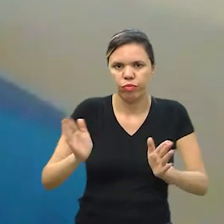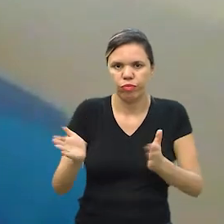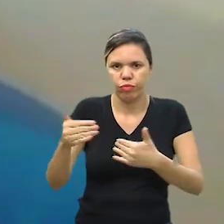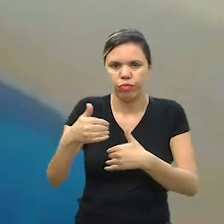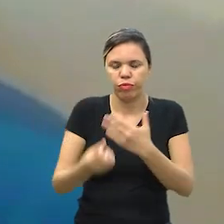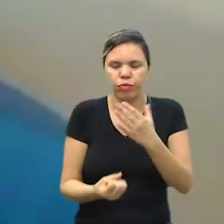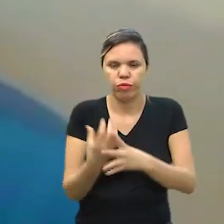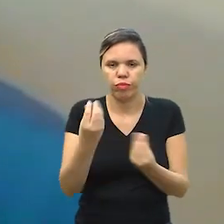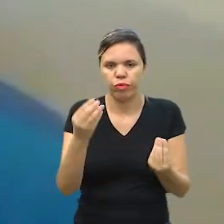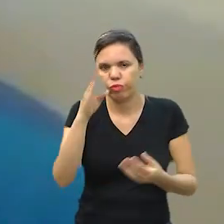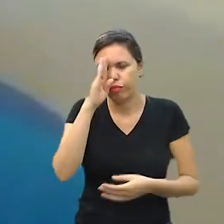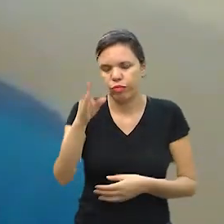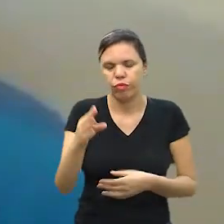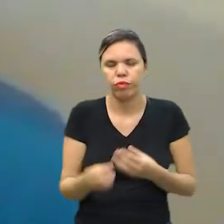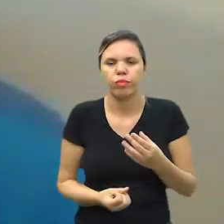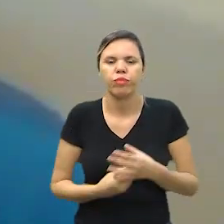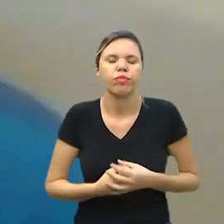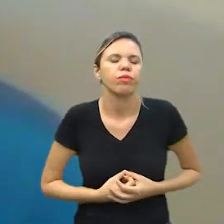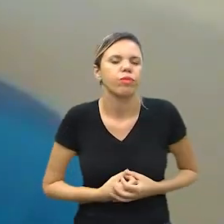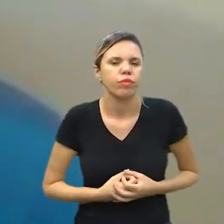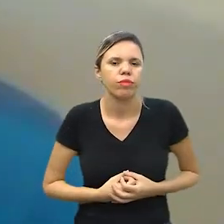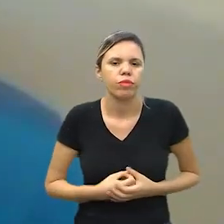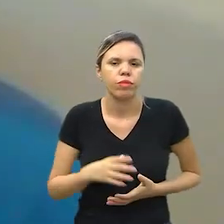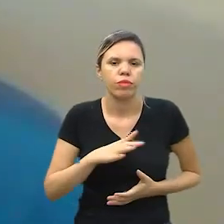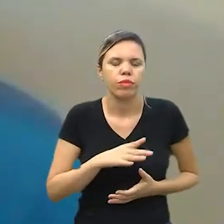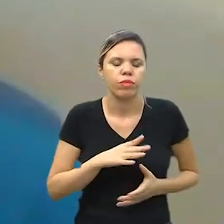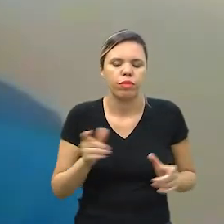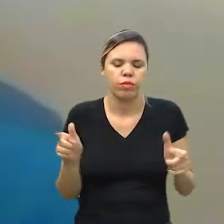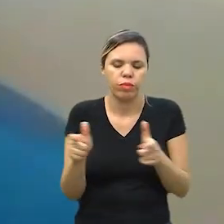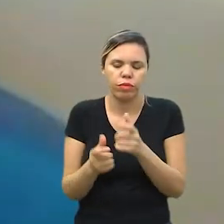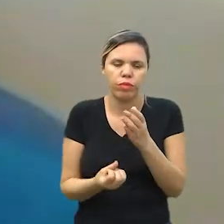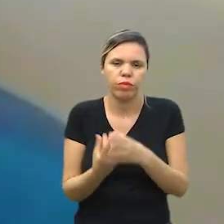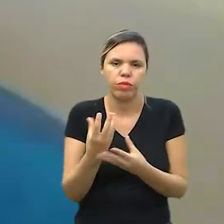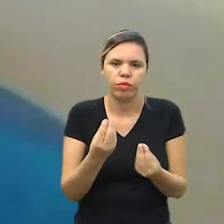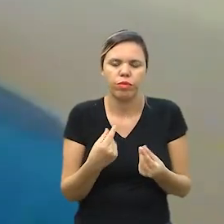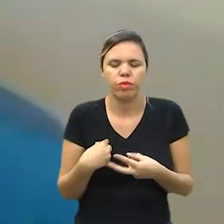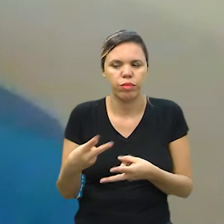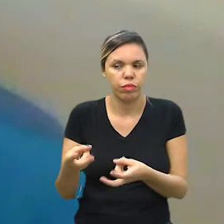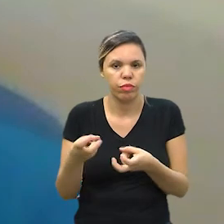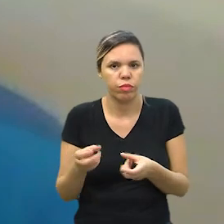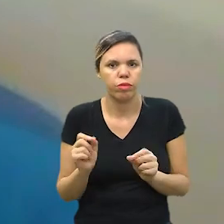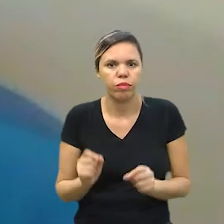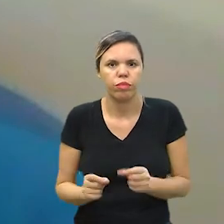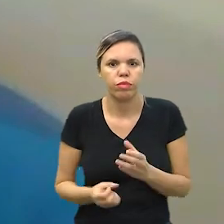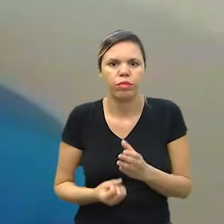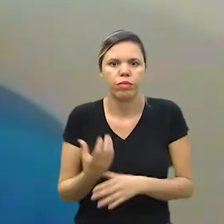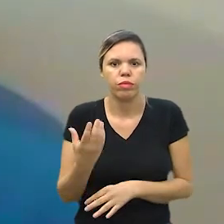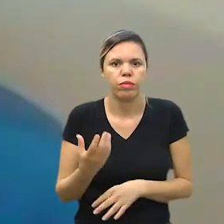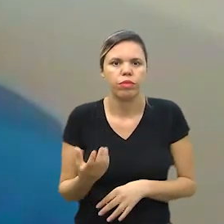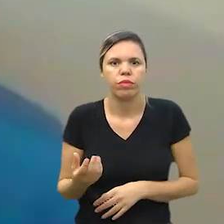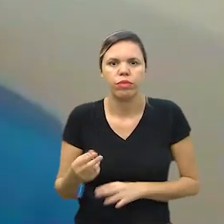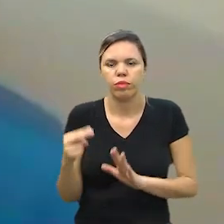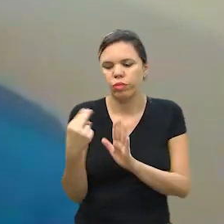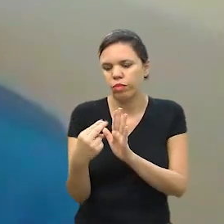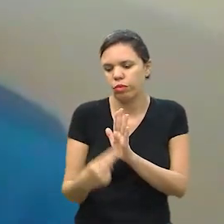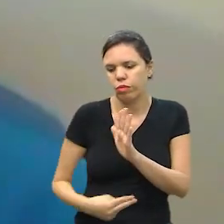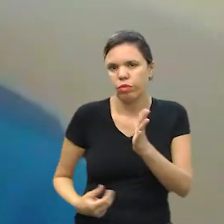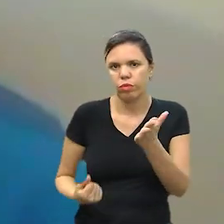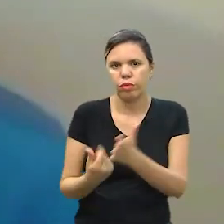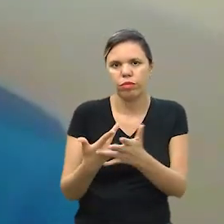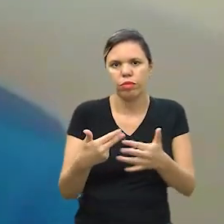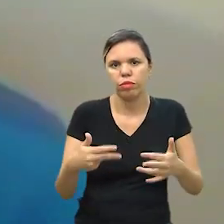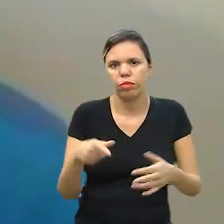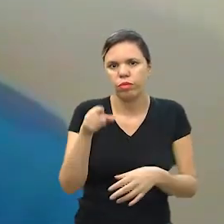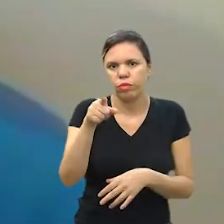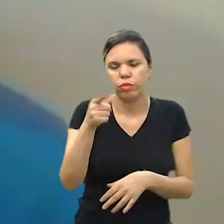aconteceu muito, né? Principalmente talvez quem esteja em cidades menores pode ter percebido isso, a criação de listas de